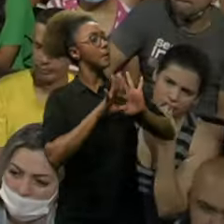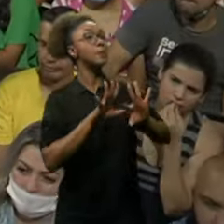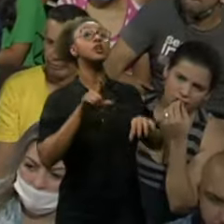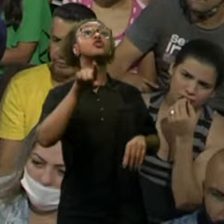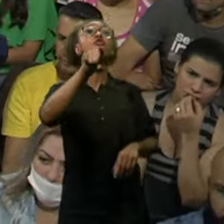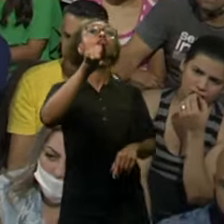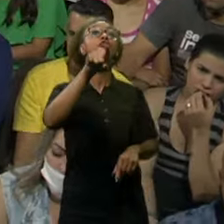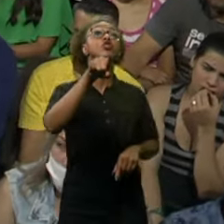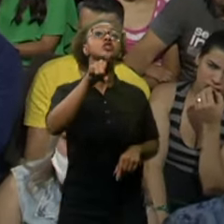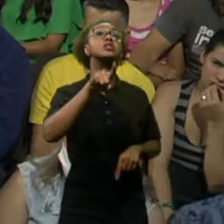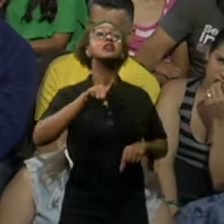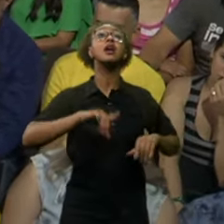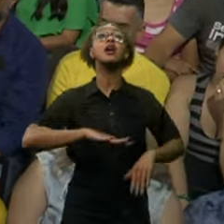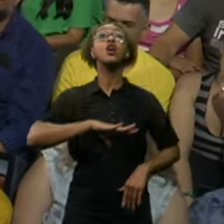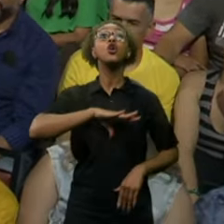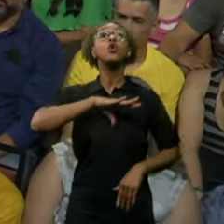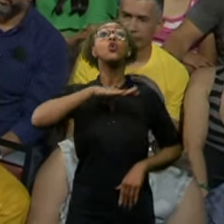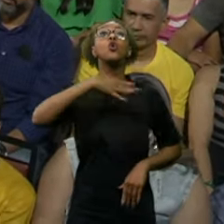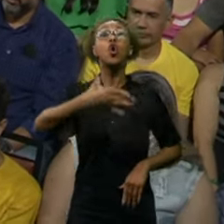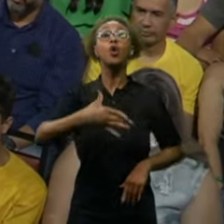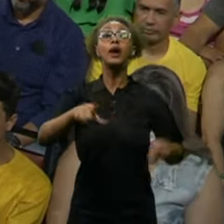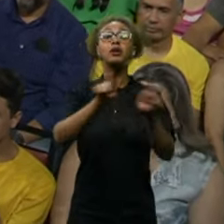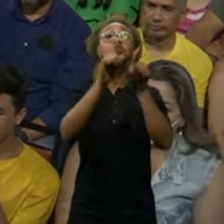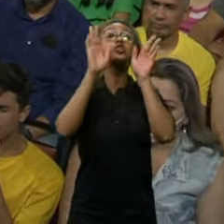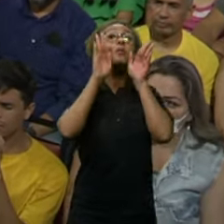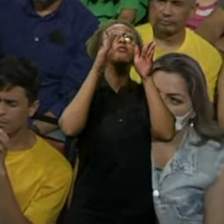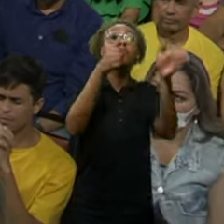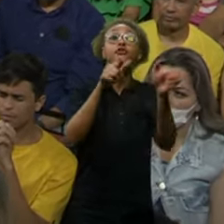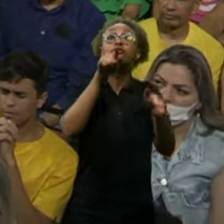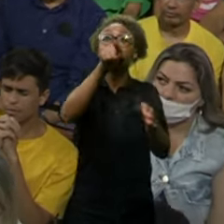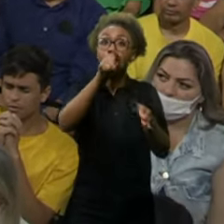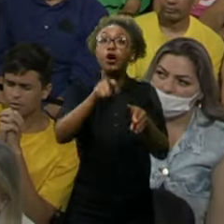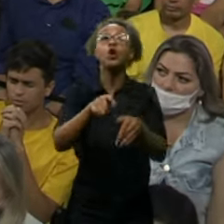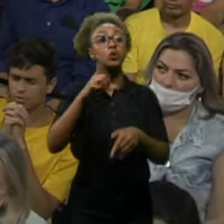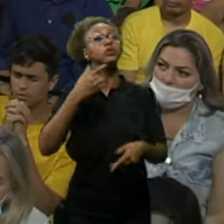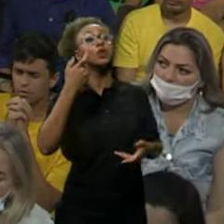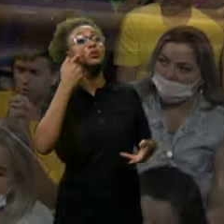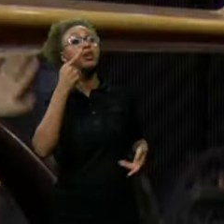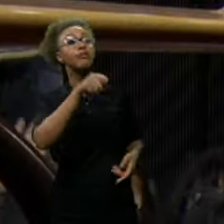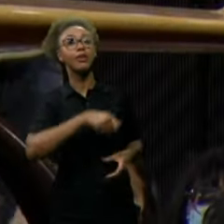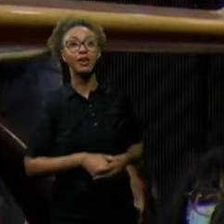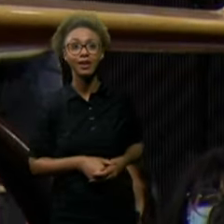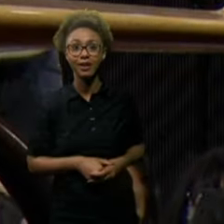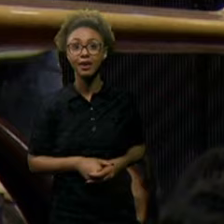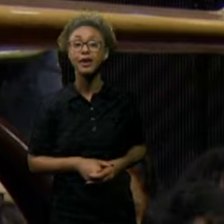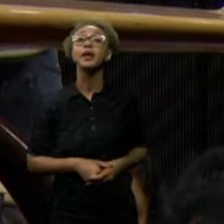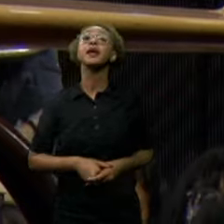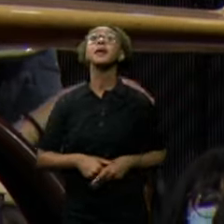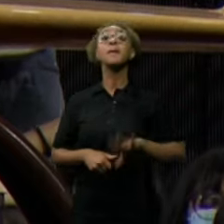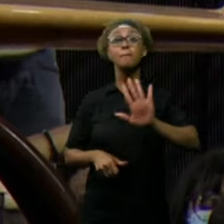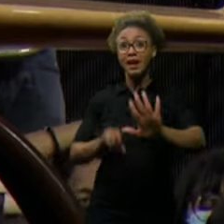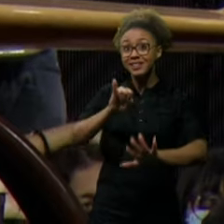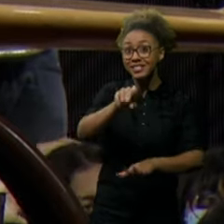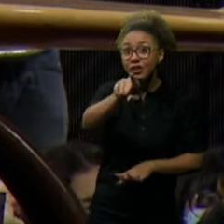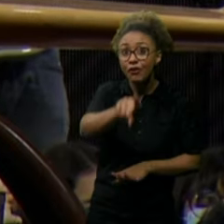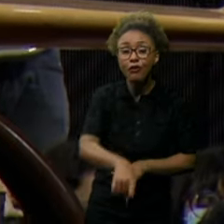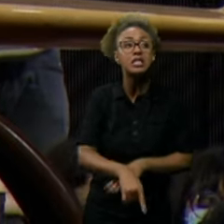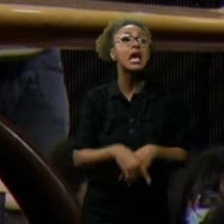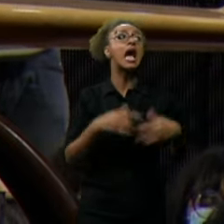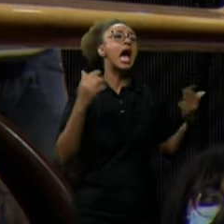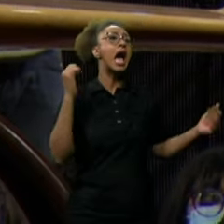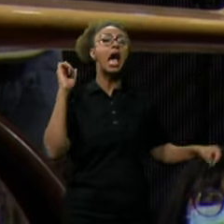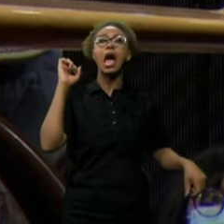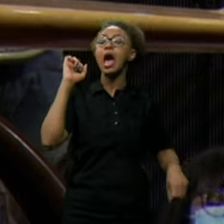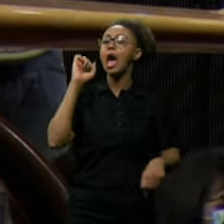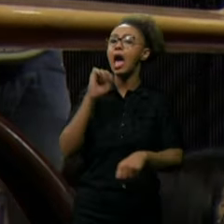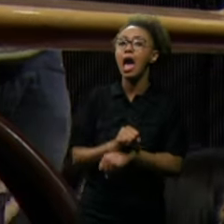para ver como anda a energia e o foco do lugar que ele determinou para você chegar se você parar